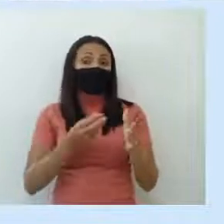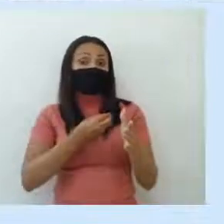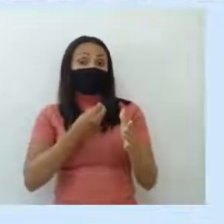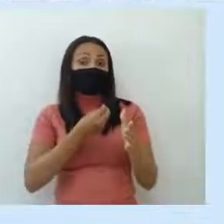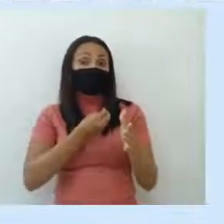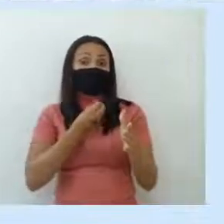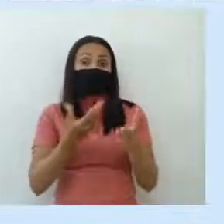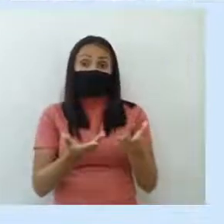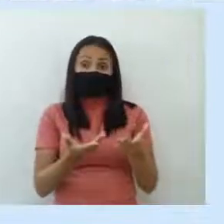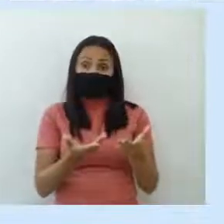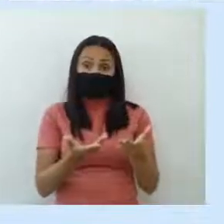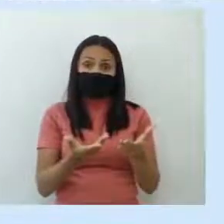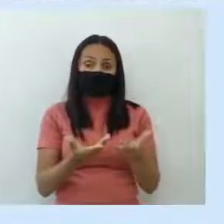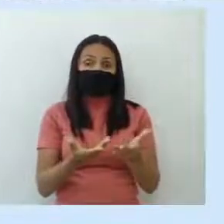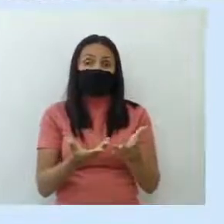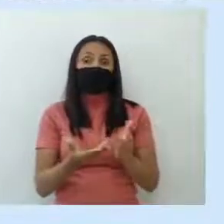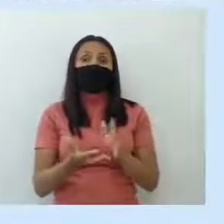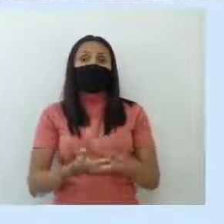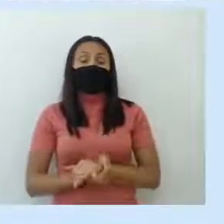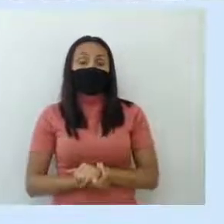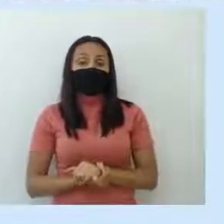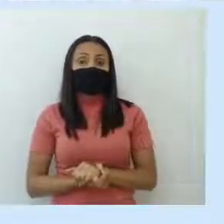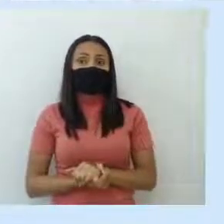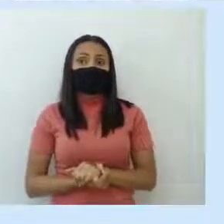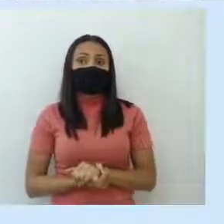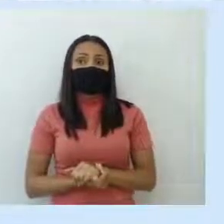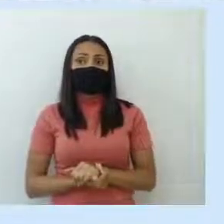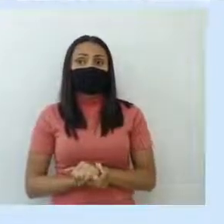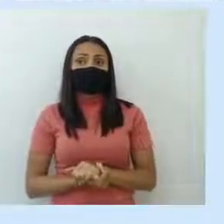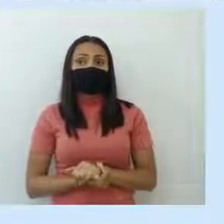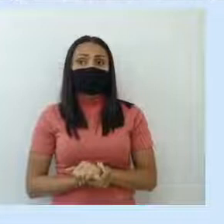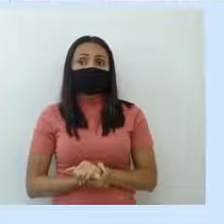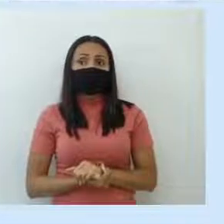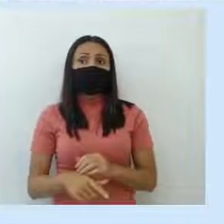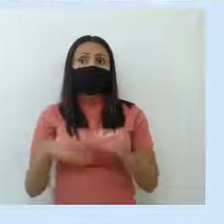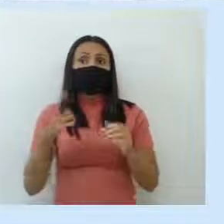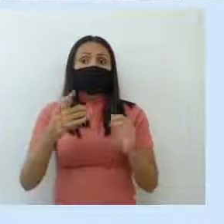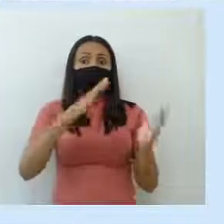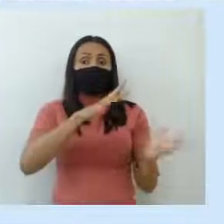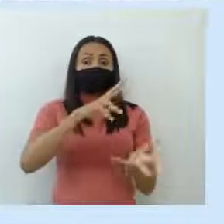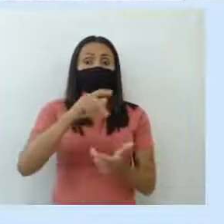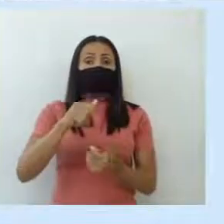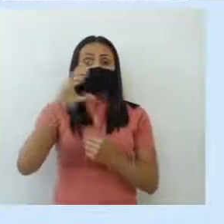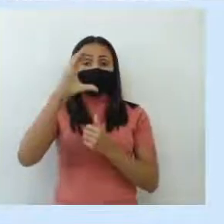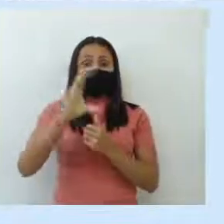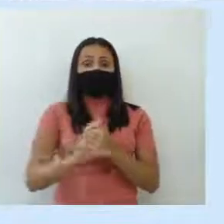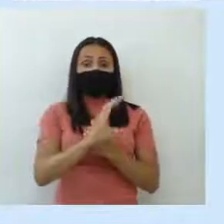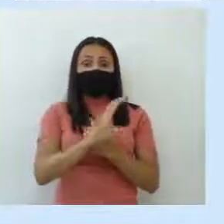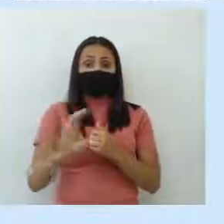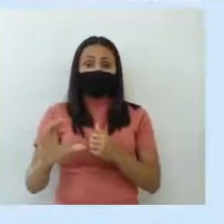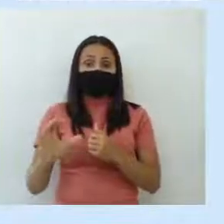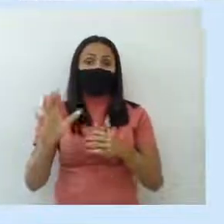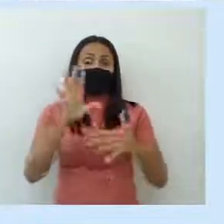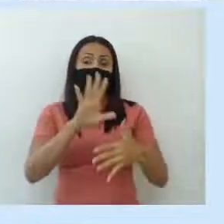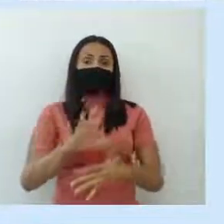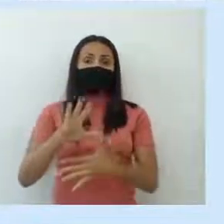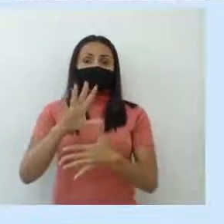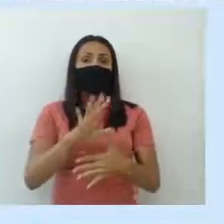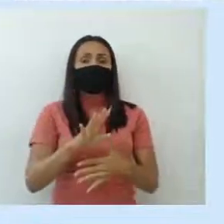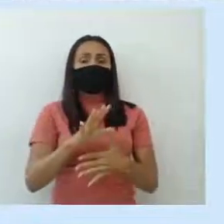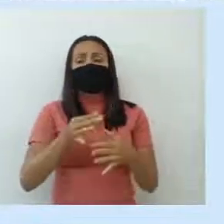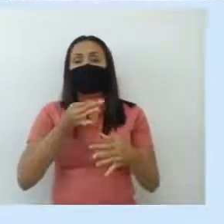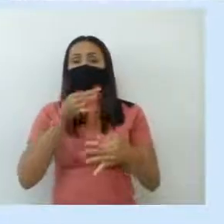pagã africana, né? Ao chegar ao mundo cristão americano. Então, esse foi um dos argumentos